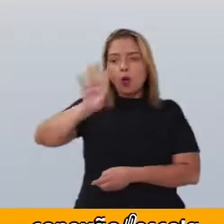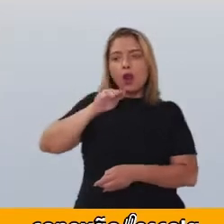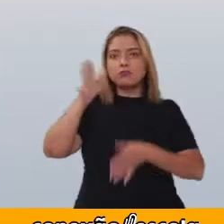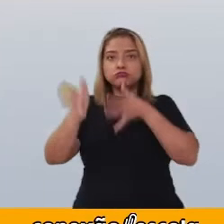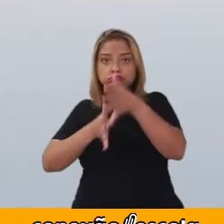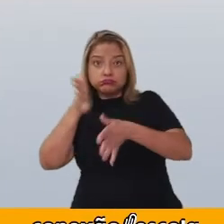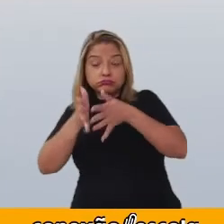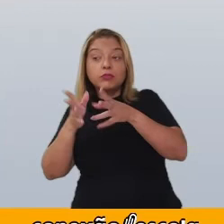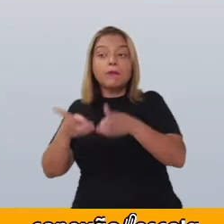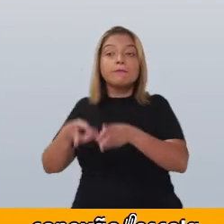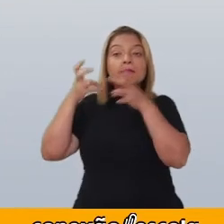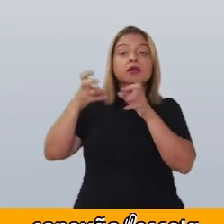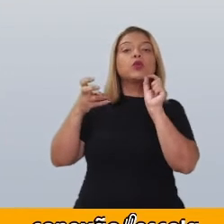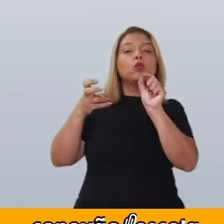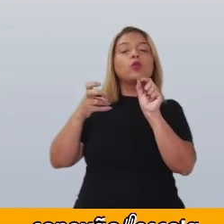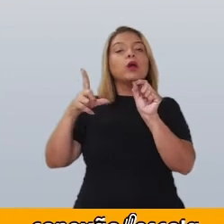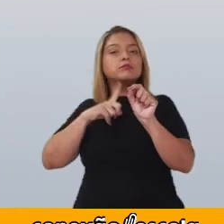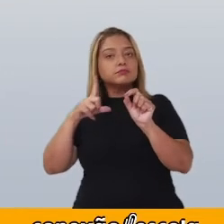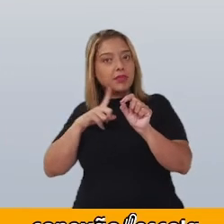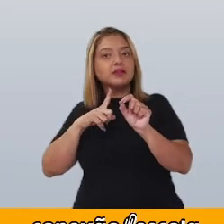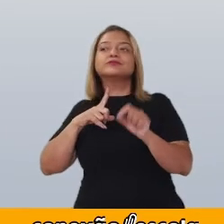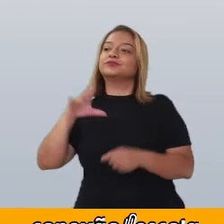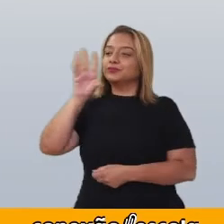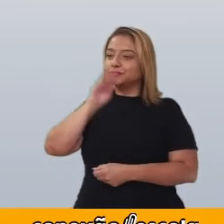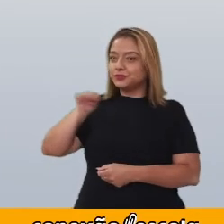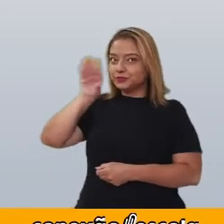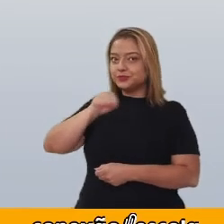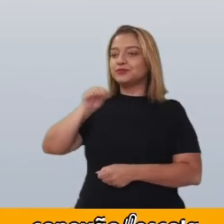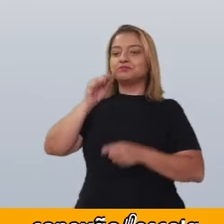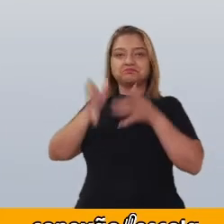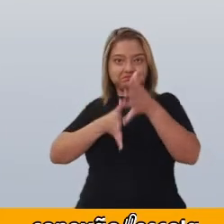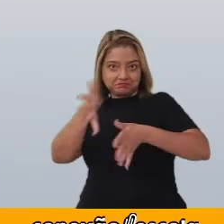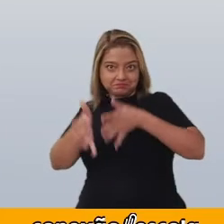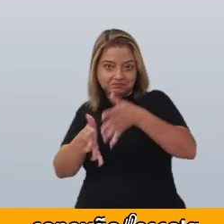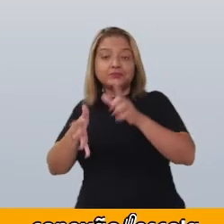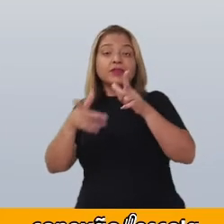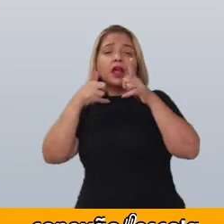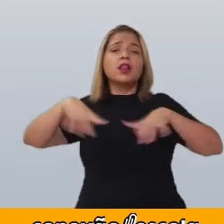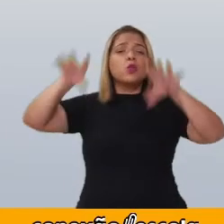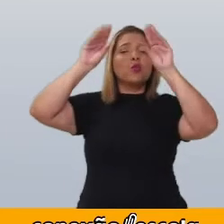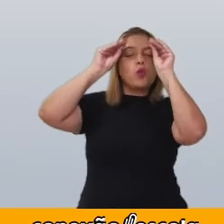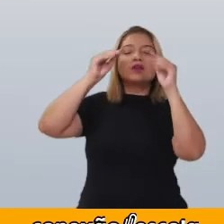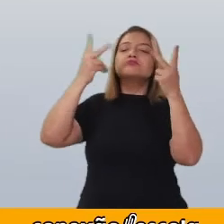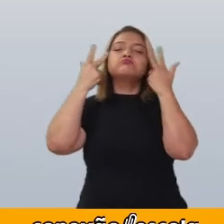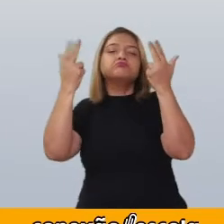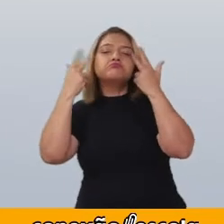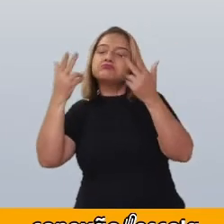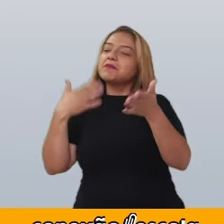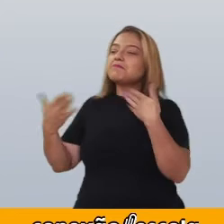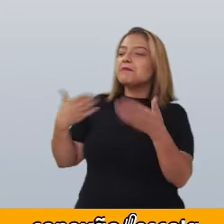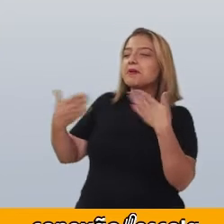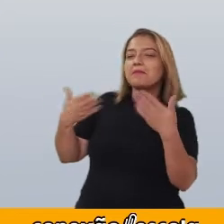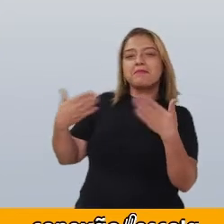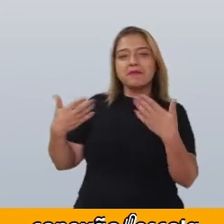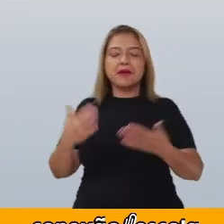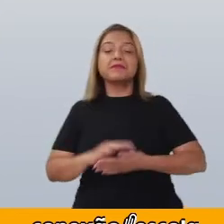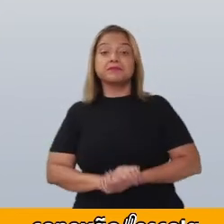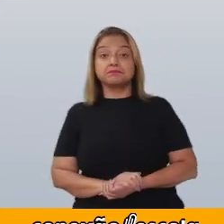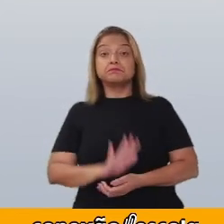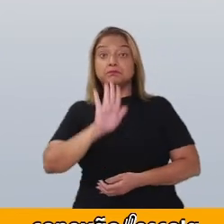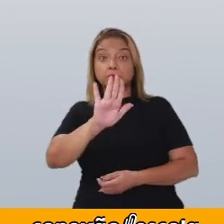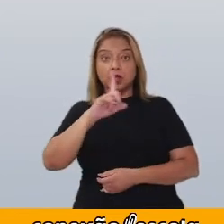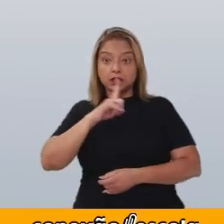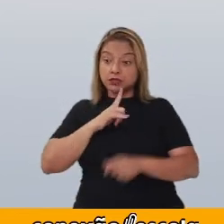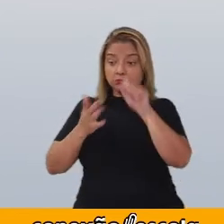oral, notamos a presença da oralidade, com uma linguagem mais descontraída. No